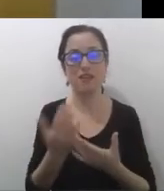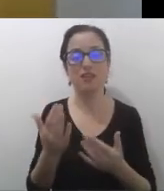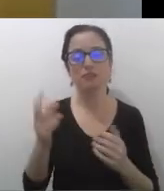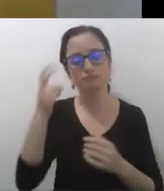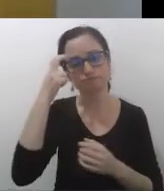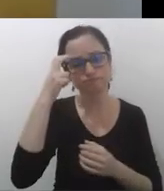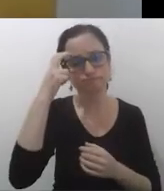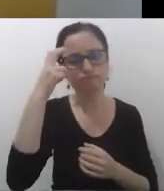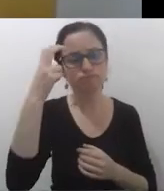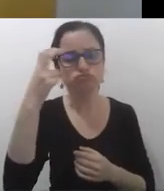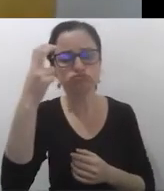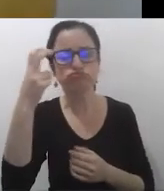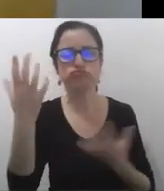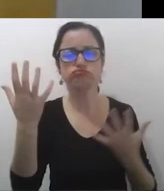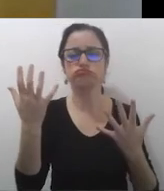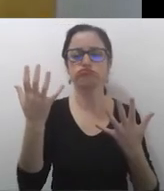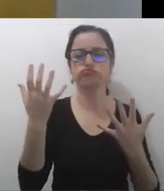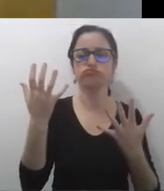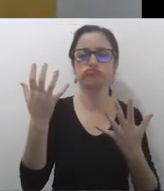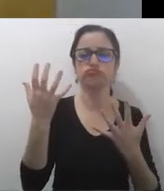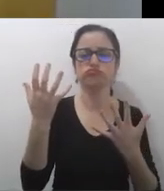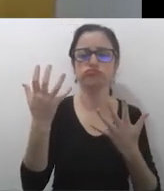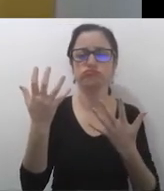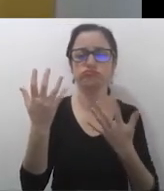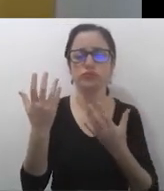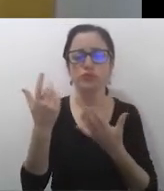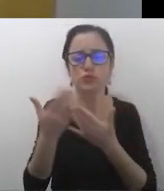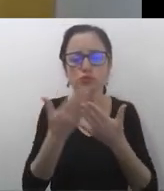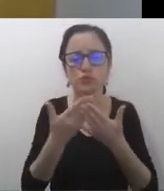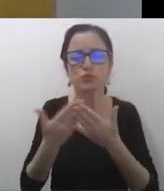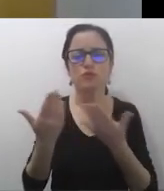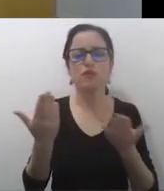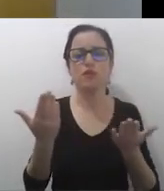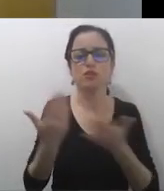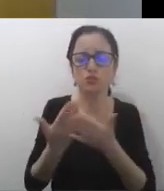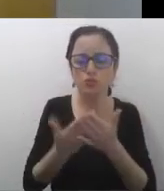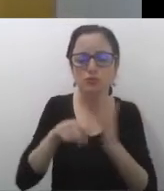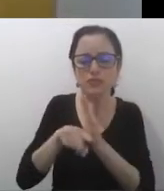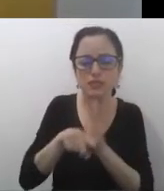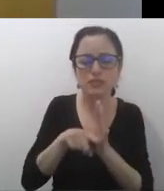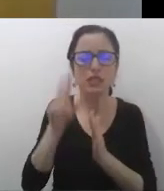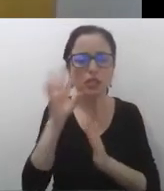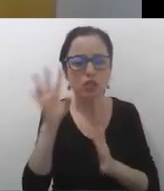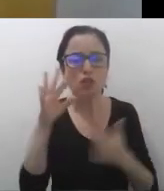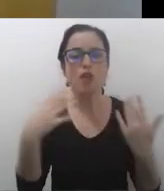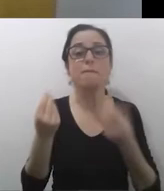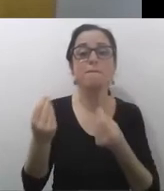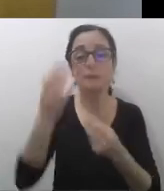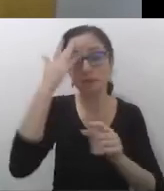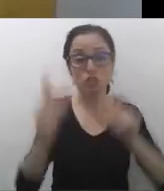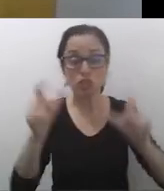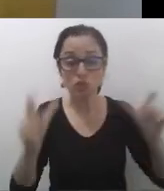enfim, intelectualmente mais orgânica e mais, né, embasada, etc.,